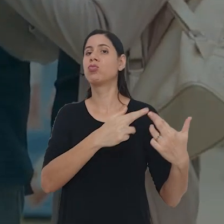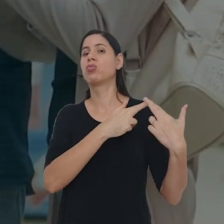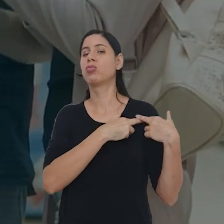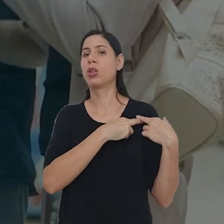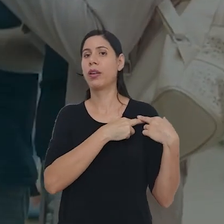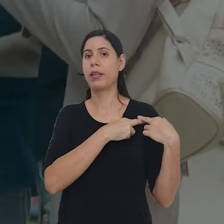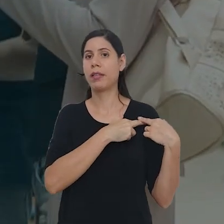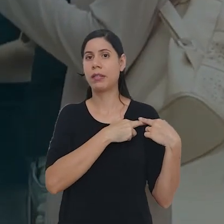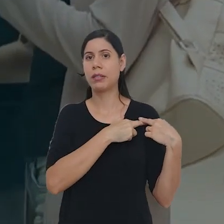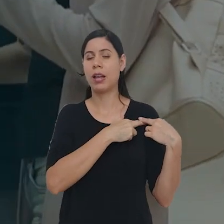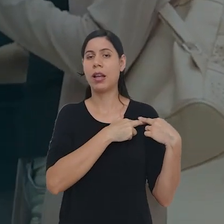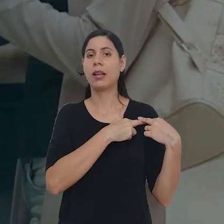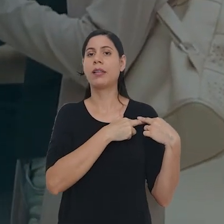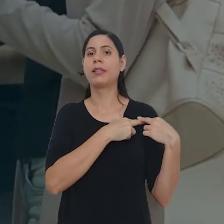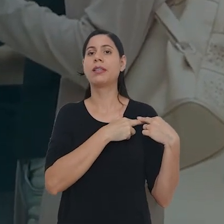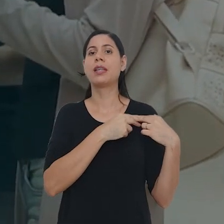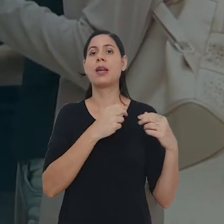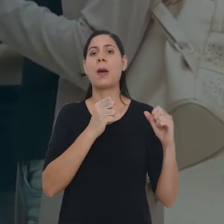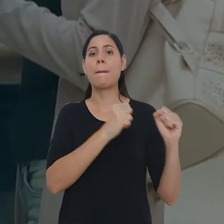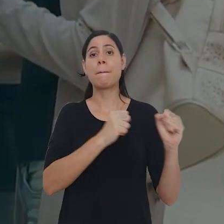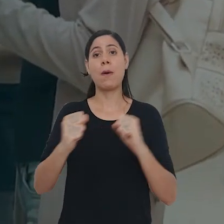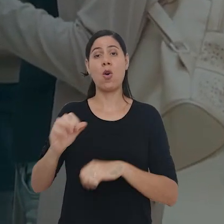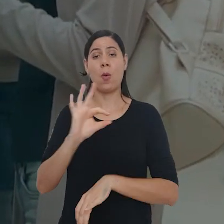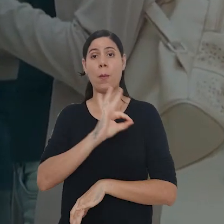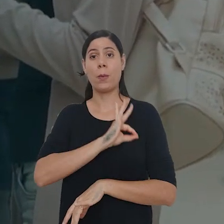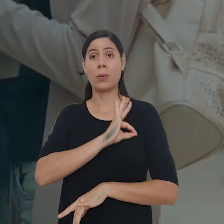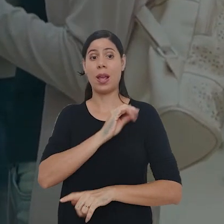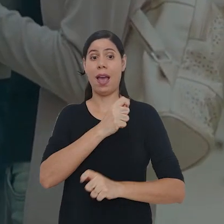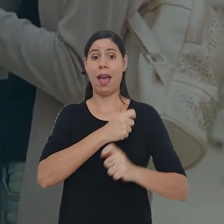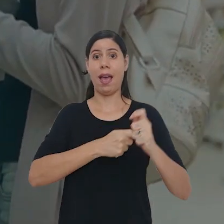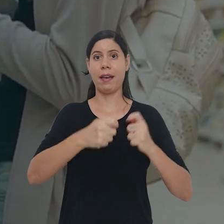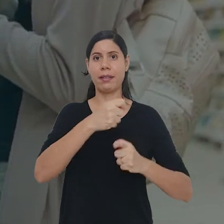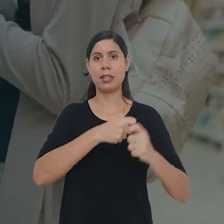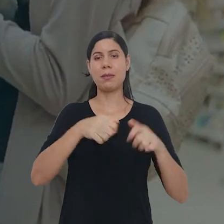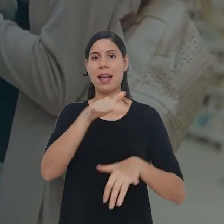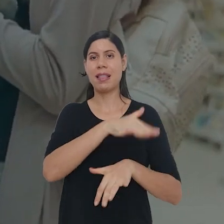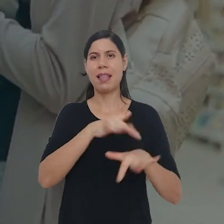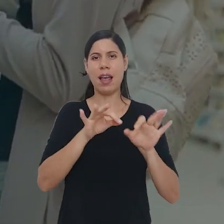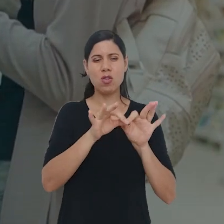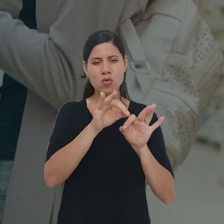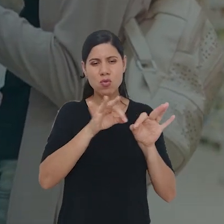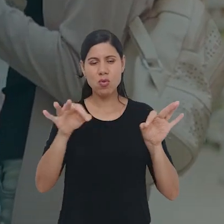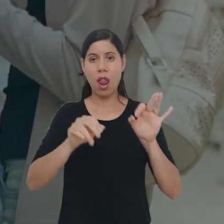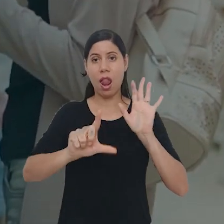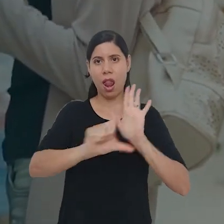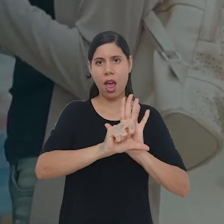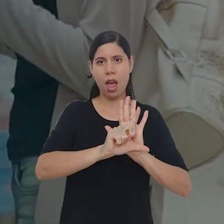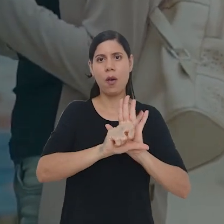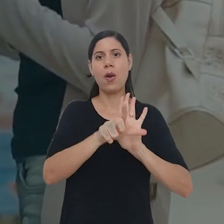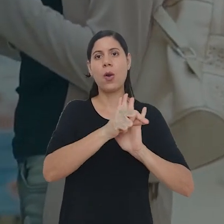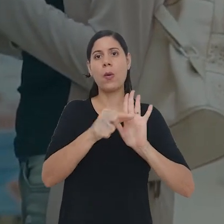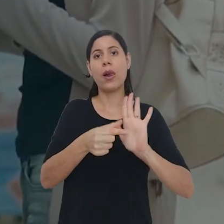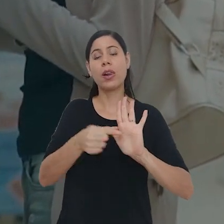Instituto é competente para exercer, com exclusividade, o poder de polícia administrativa na área de